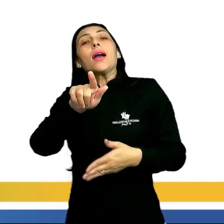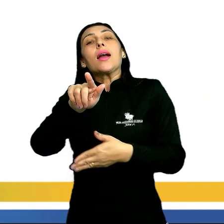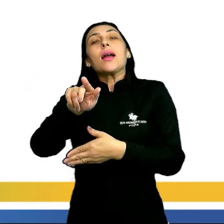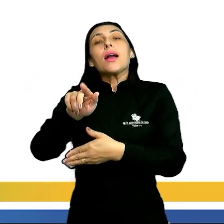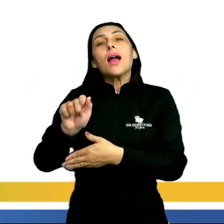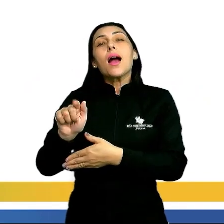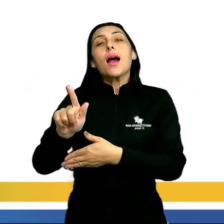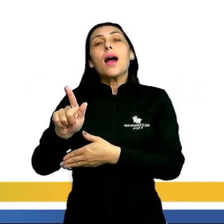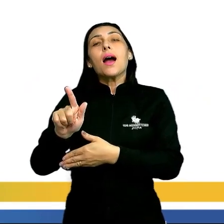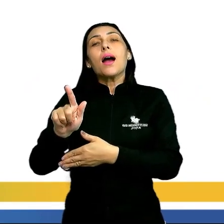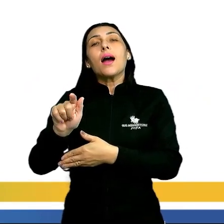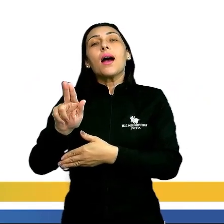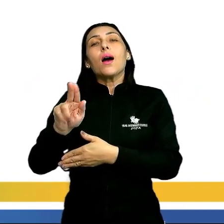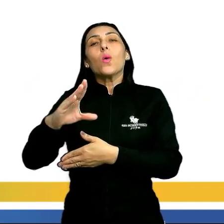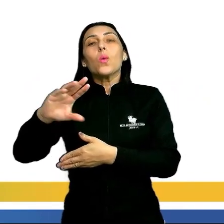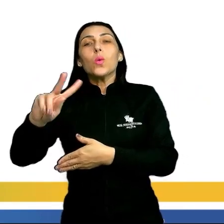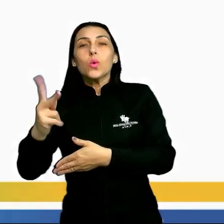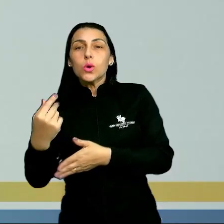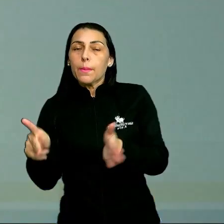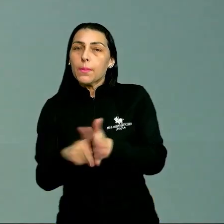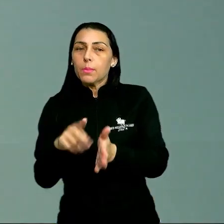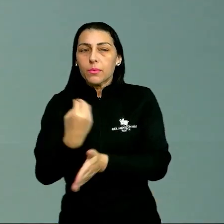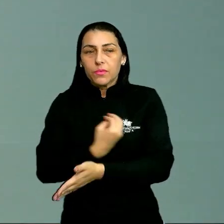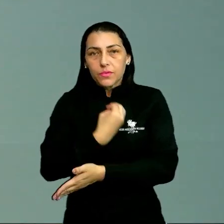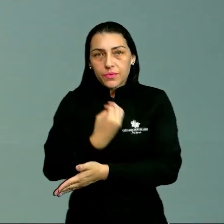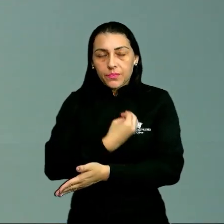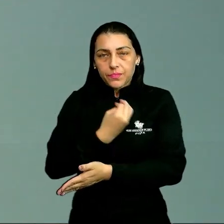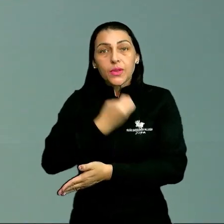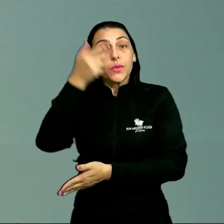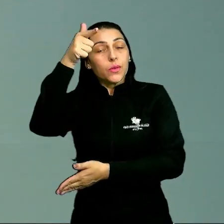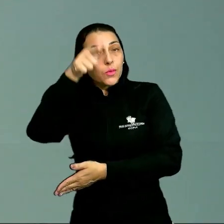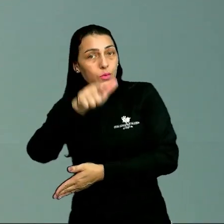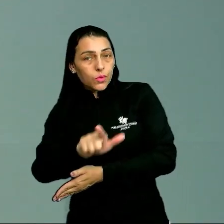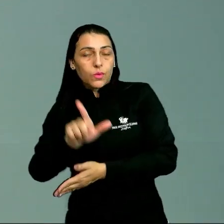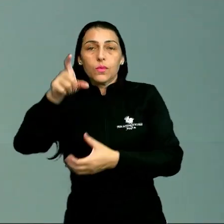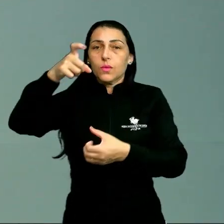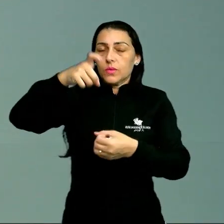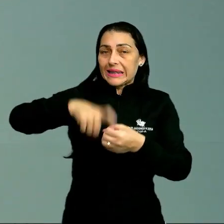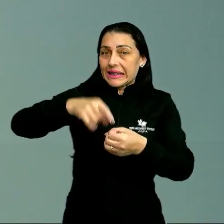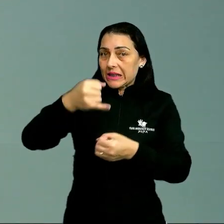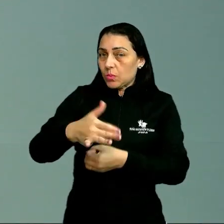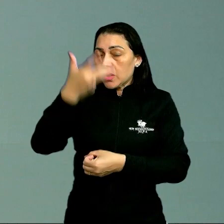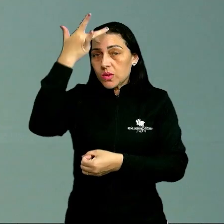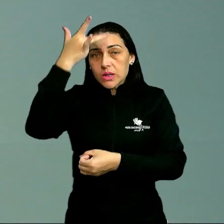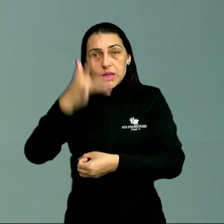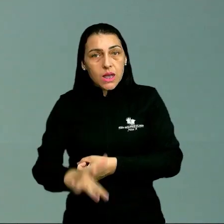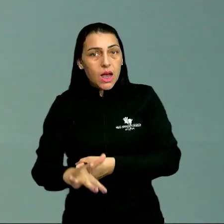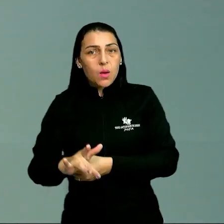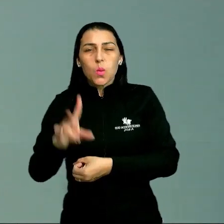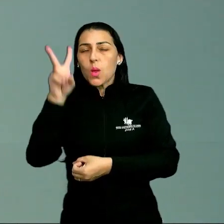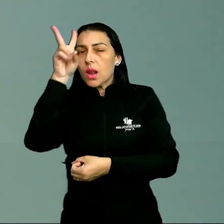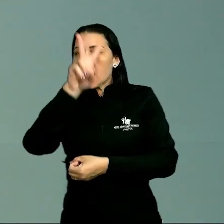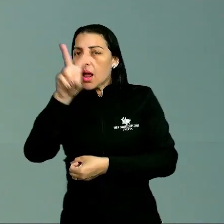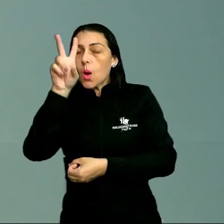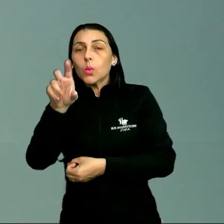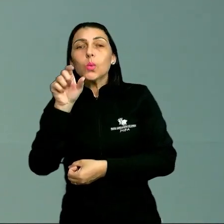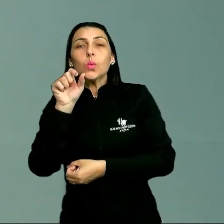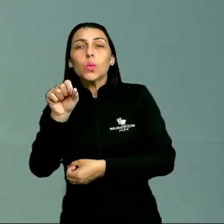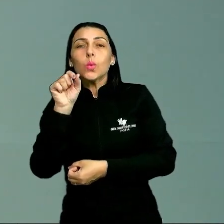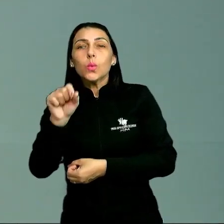essa relação de intertextualidade. E aí, novamente, voltamos. Se você não sabe ou não se recorda do